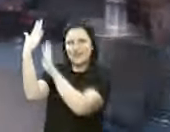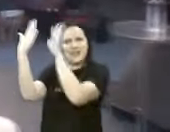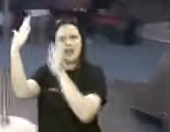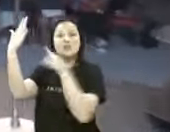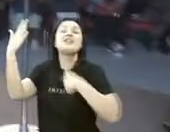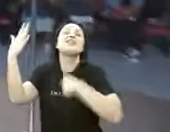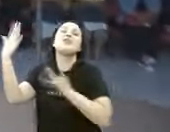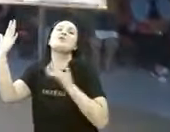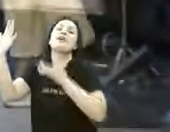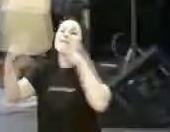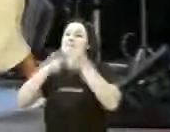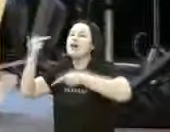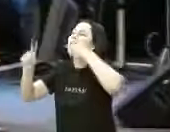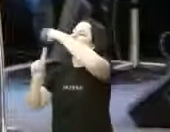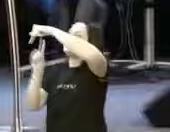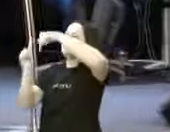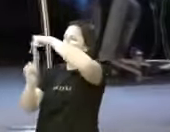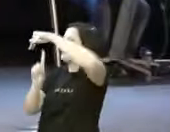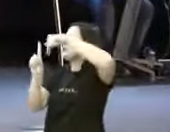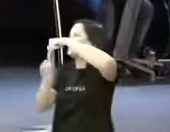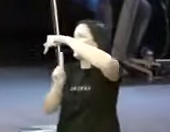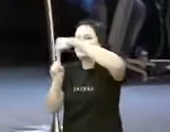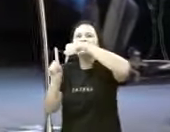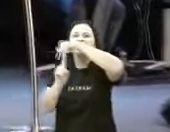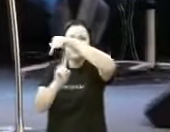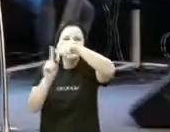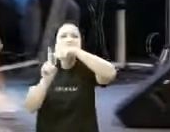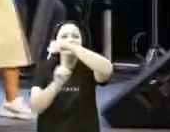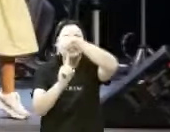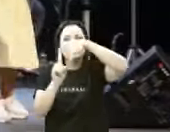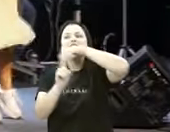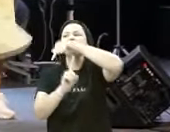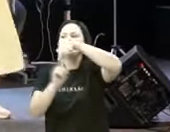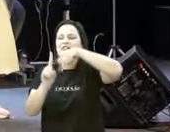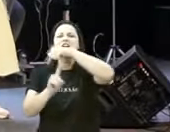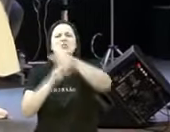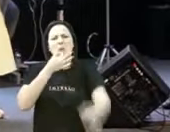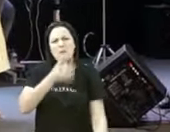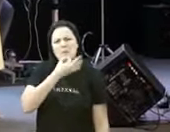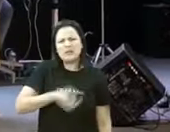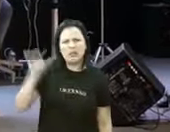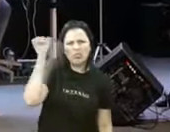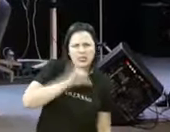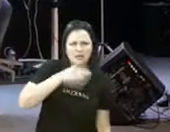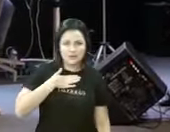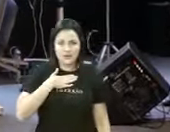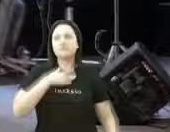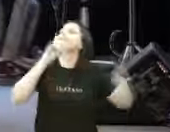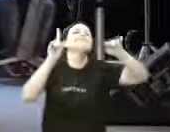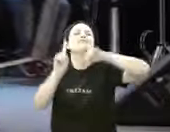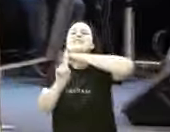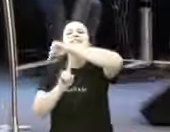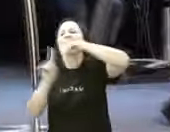santo. Olharam de cara feia, santo. Falaram mal de mim, santo. Me criticaram, santo.